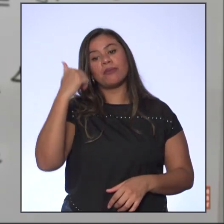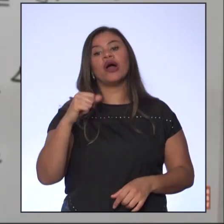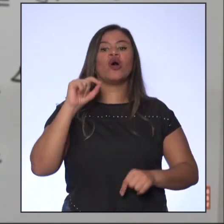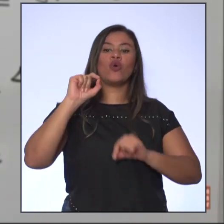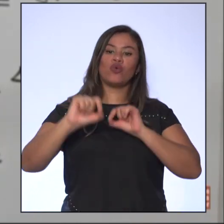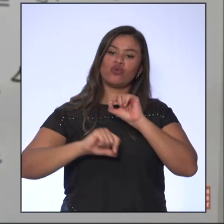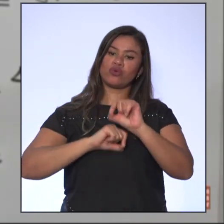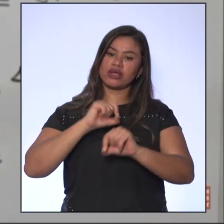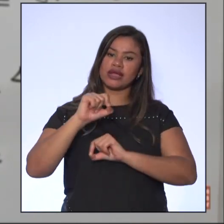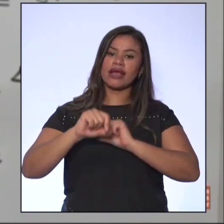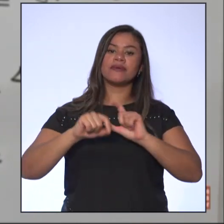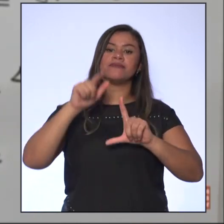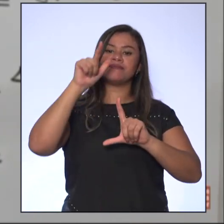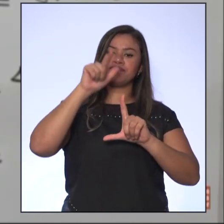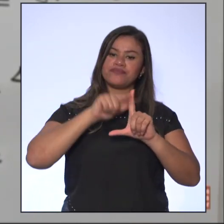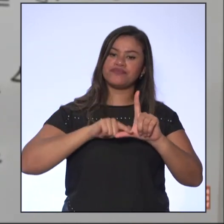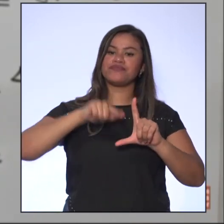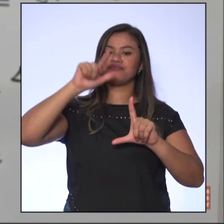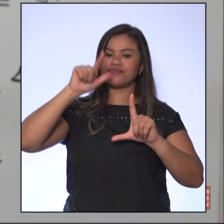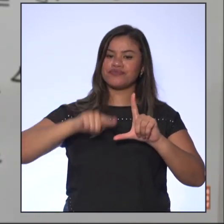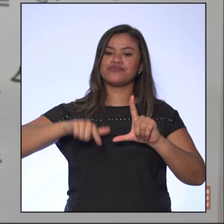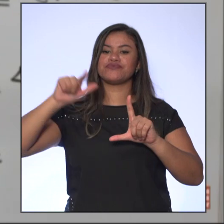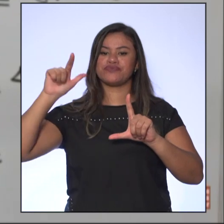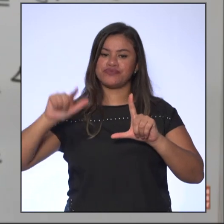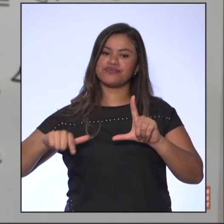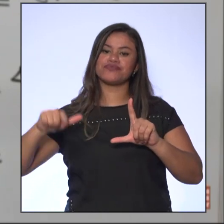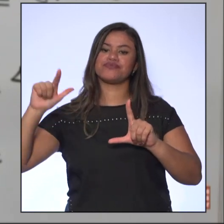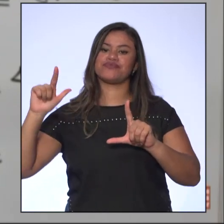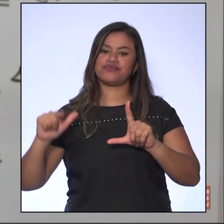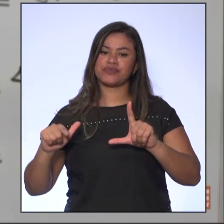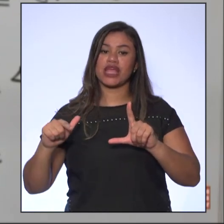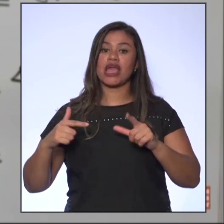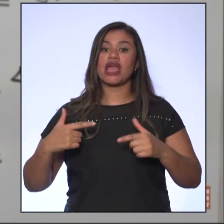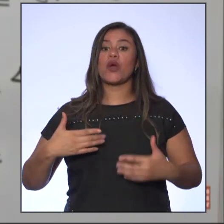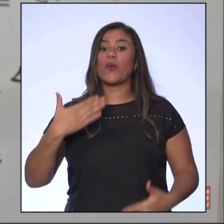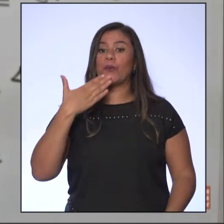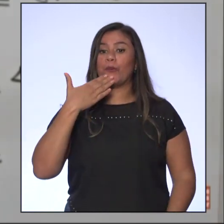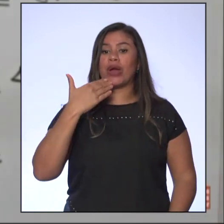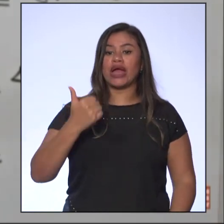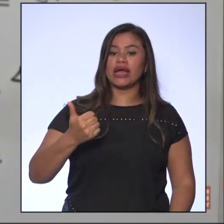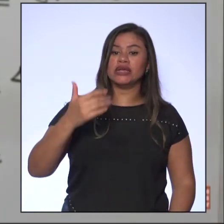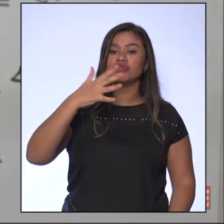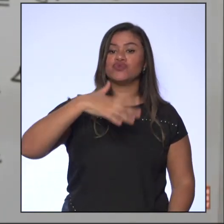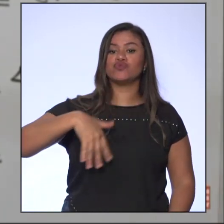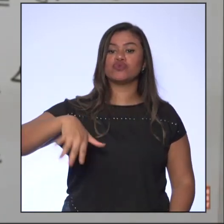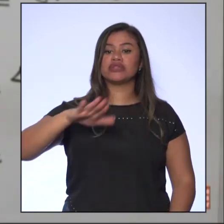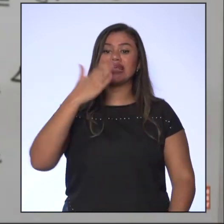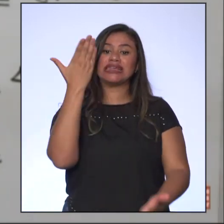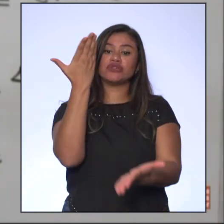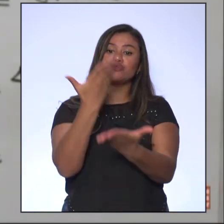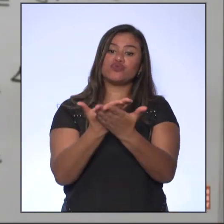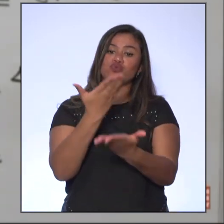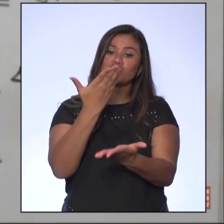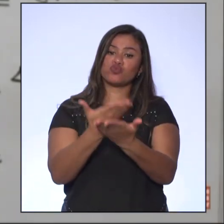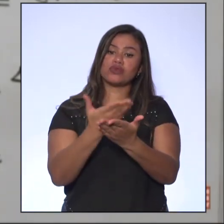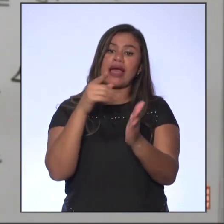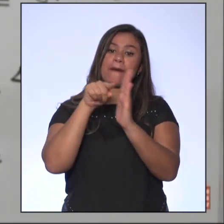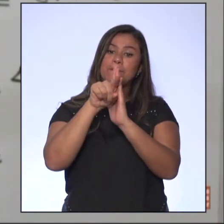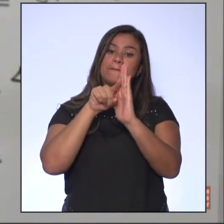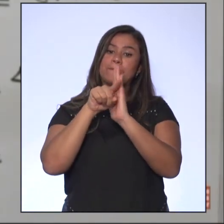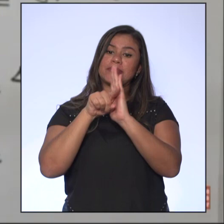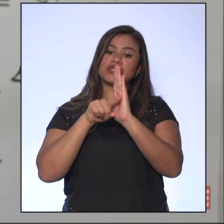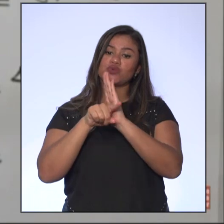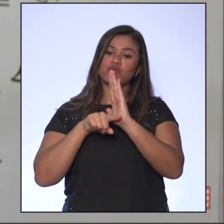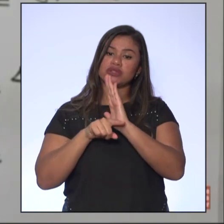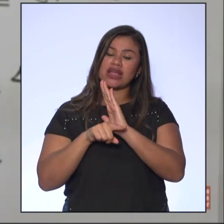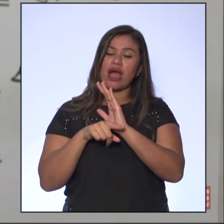Resolver questões envolvendo gráficos. O que é que eu peço para vocês? Dê uma estudada, dê uma pesquisada, procure questões